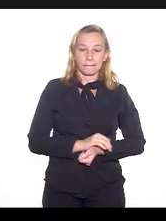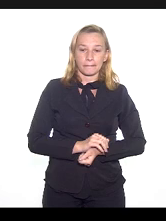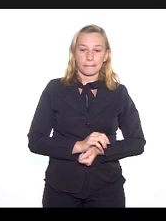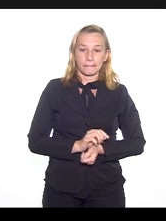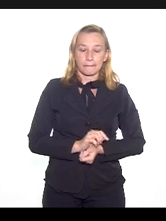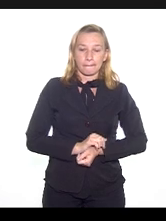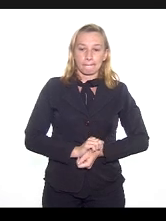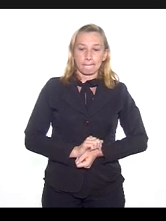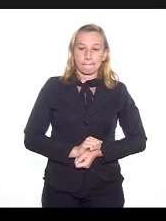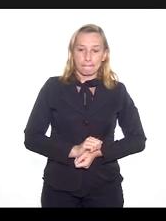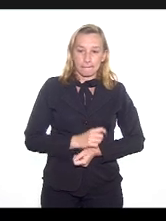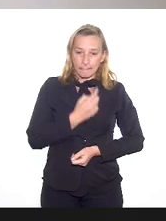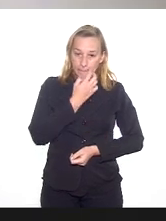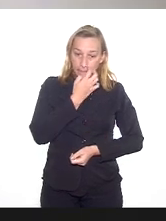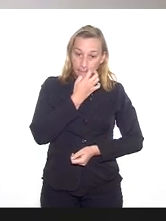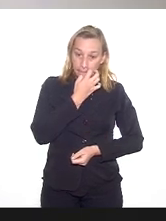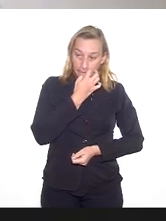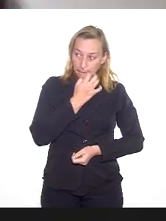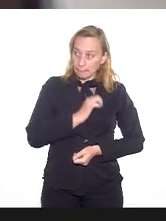redação, que...